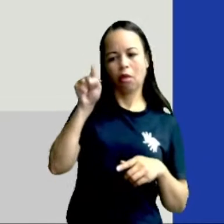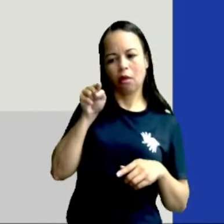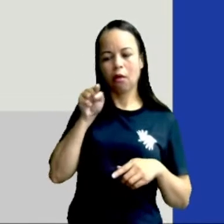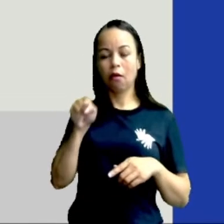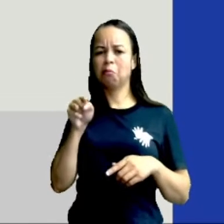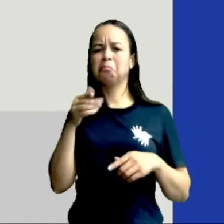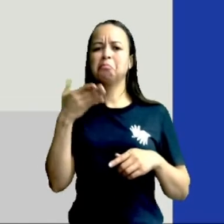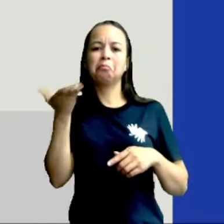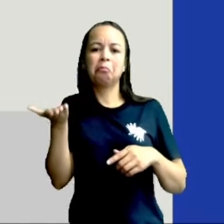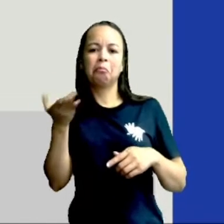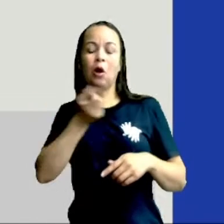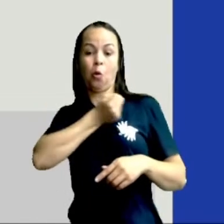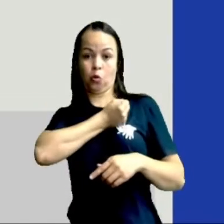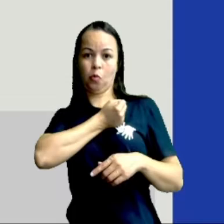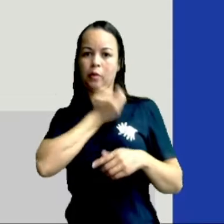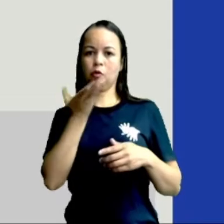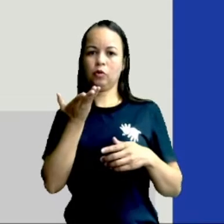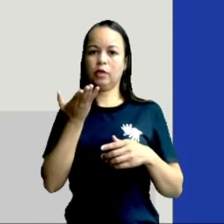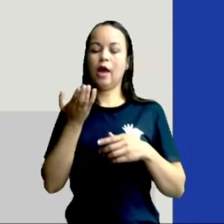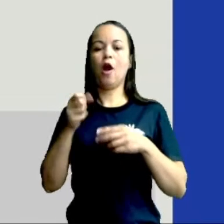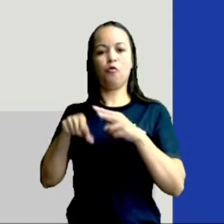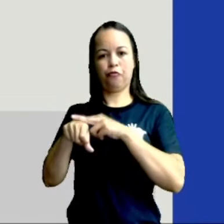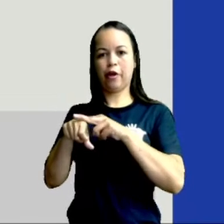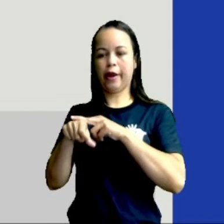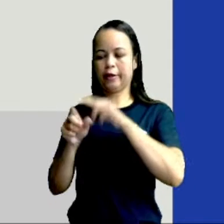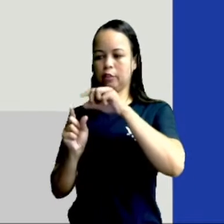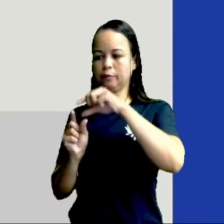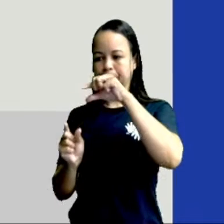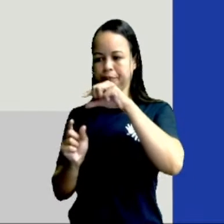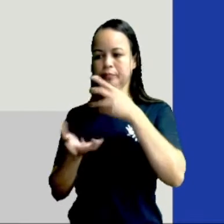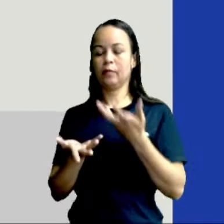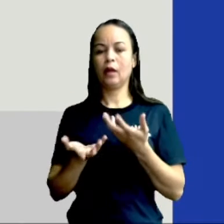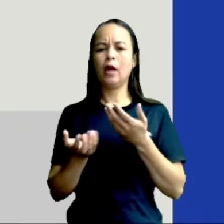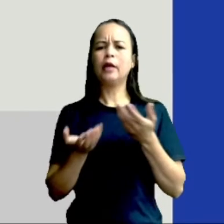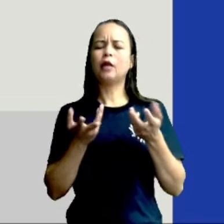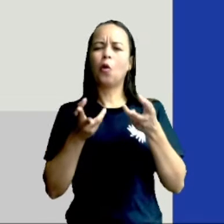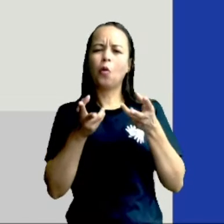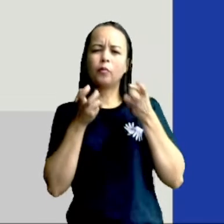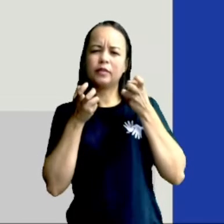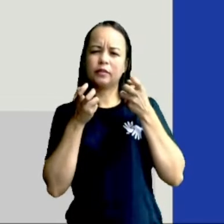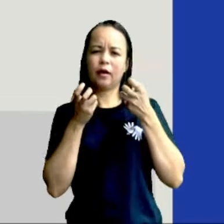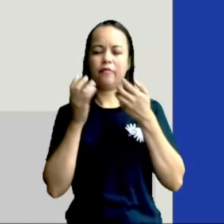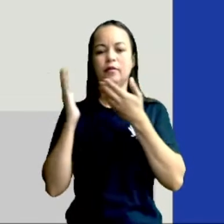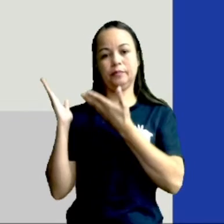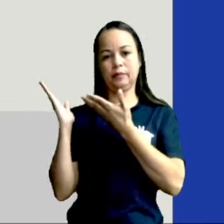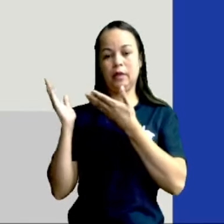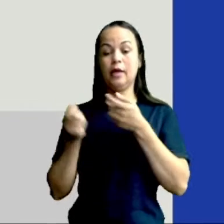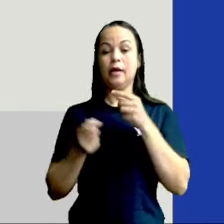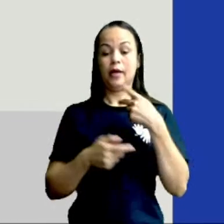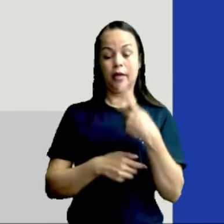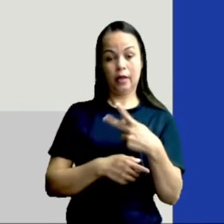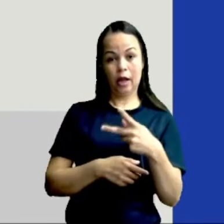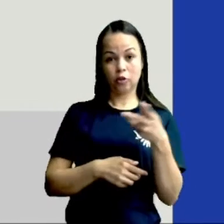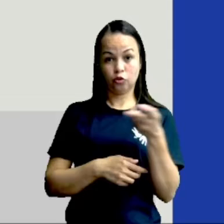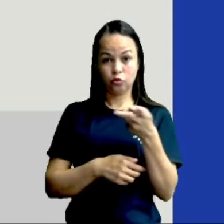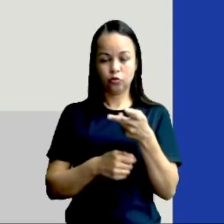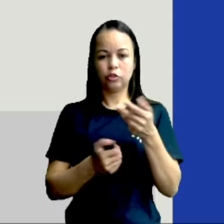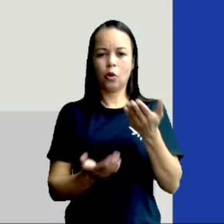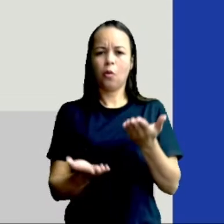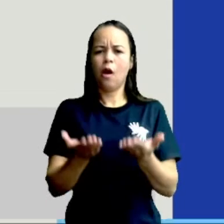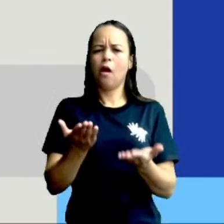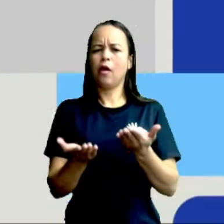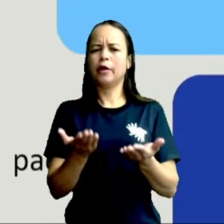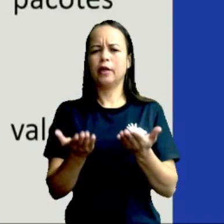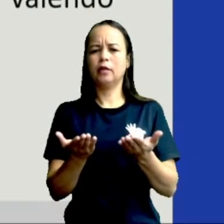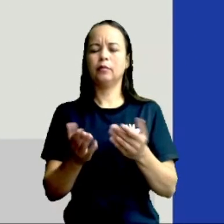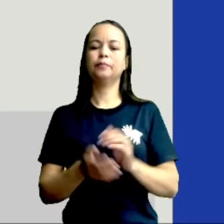que é o pacote verde, tá? Então vamos lá, vamos pensar direitinho. A gente está observando aí que ela está em equilíbrio. Então